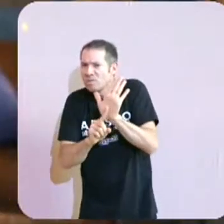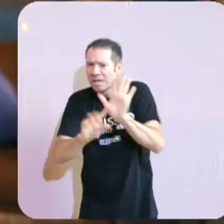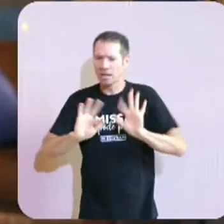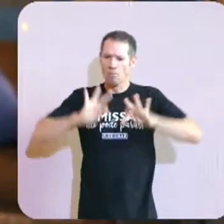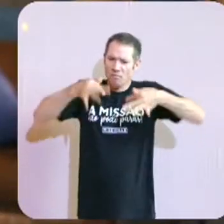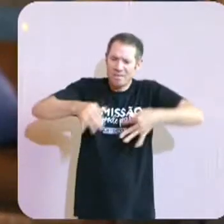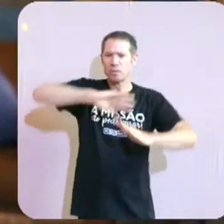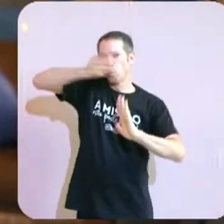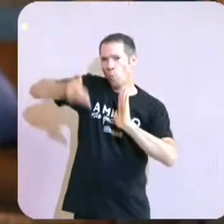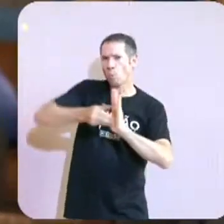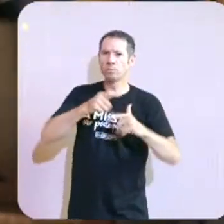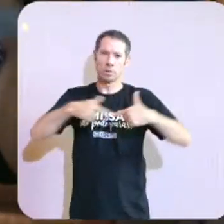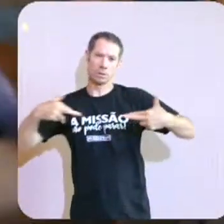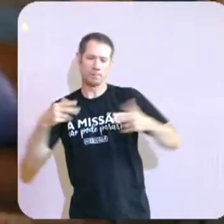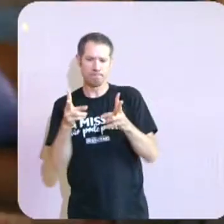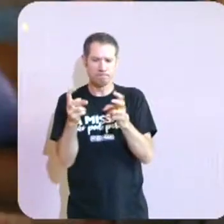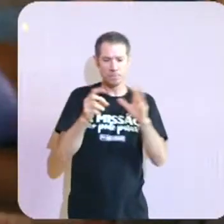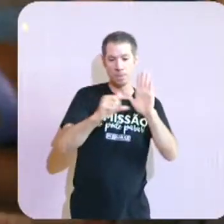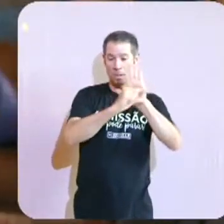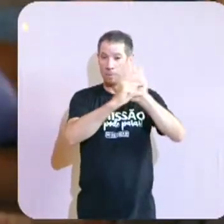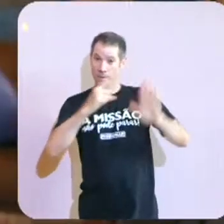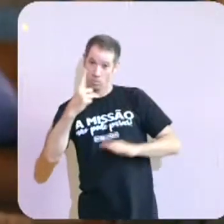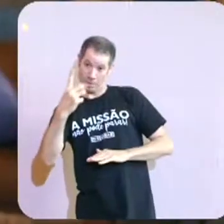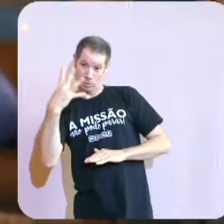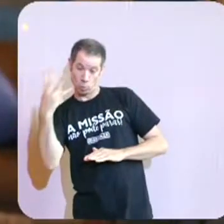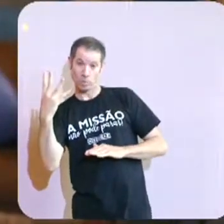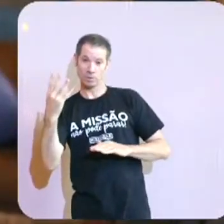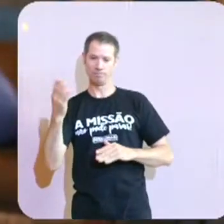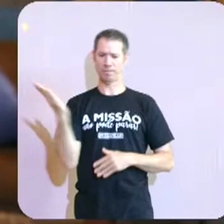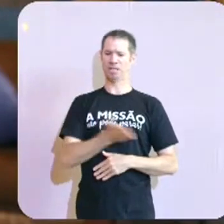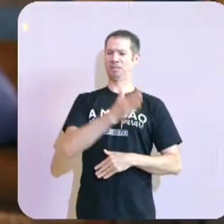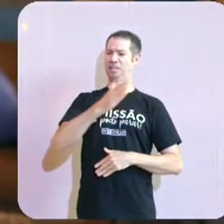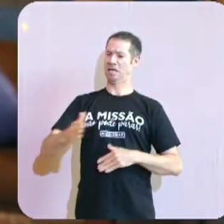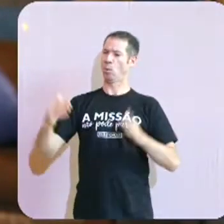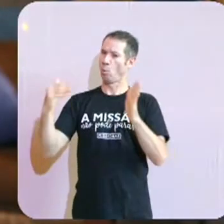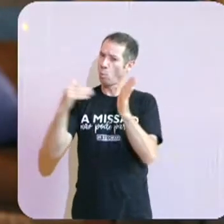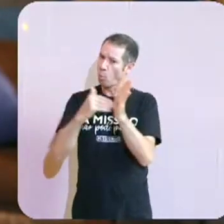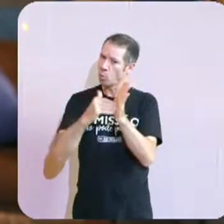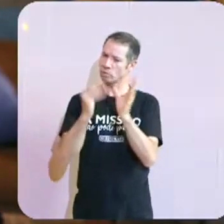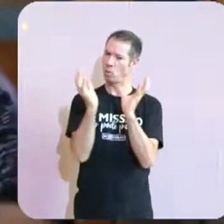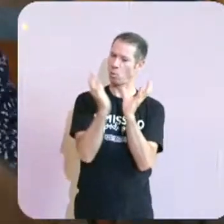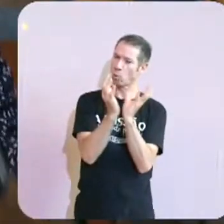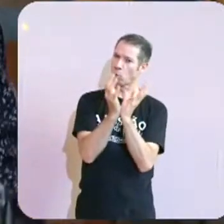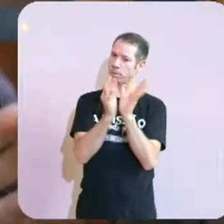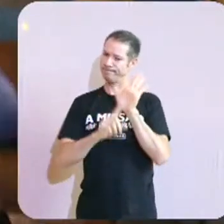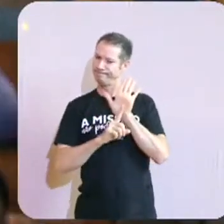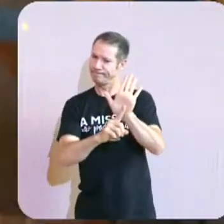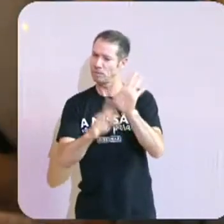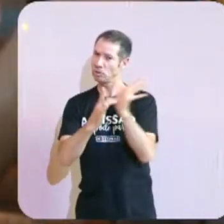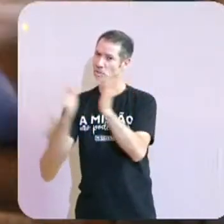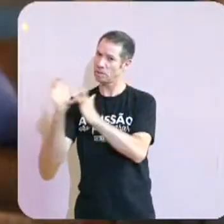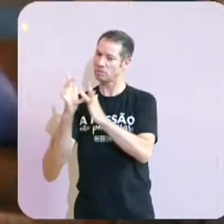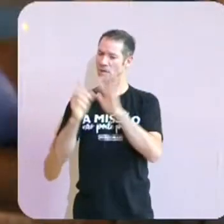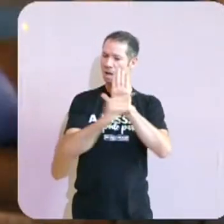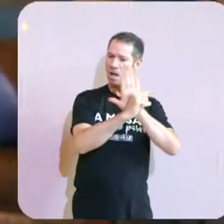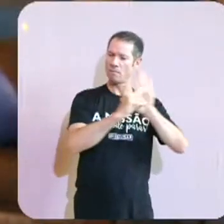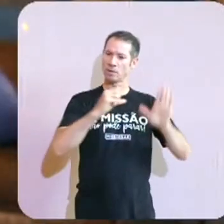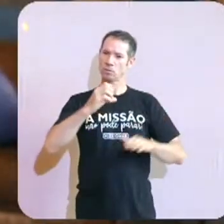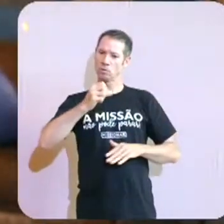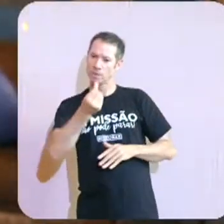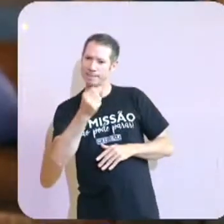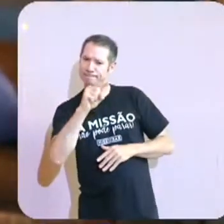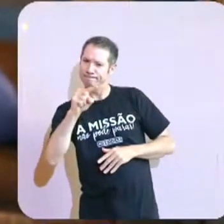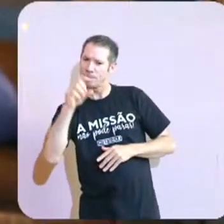coisas. E a gente vê o verso 14 encerrando com o último grupo de sinais. Mas entre os versos 6 e